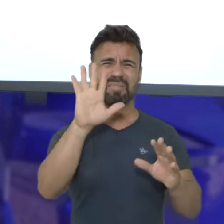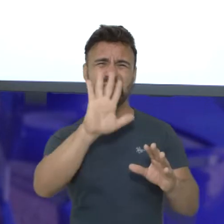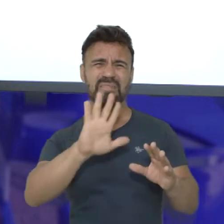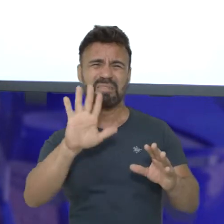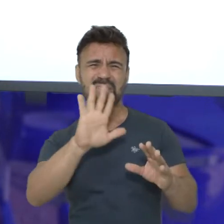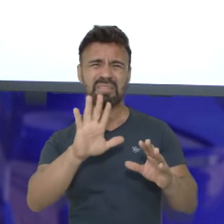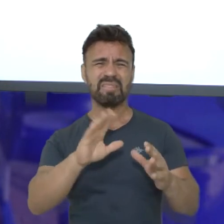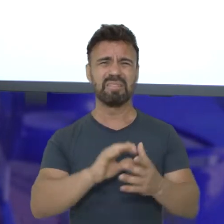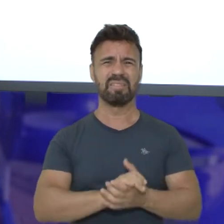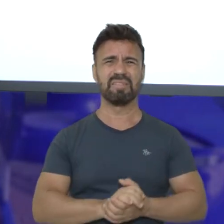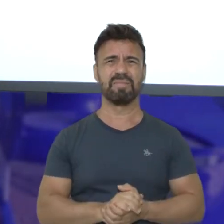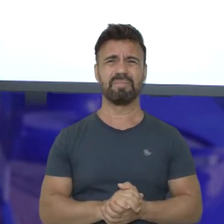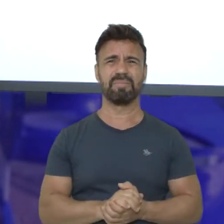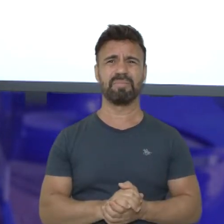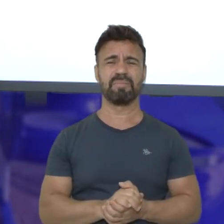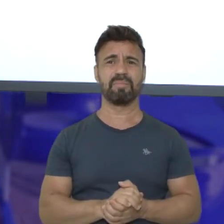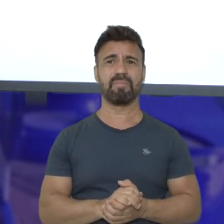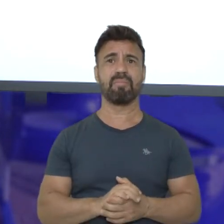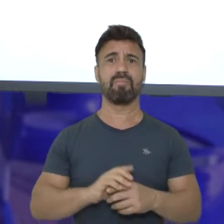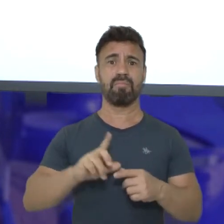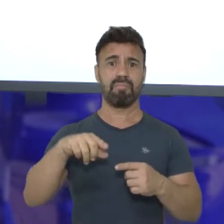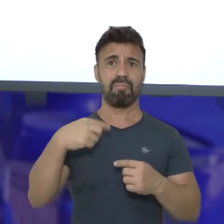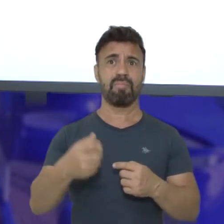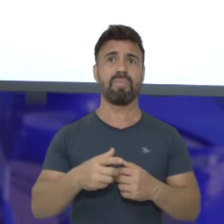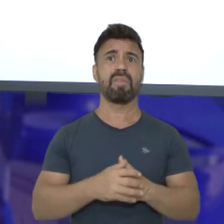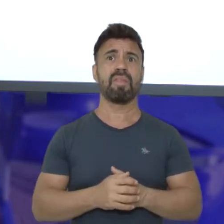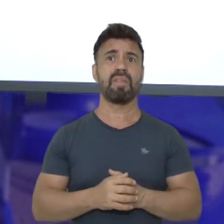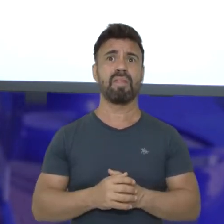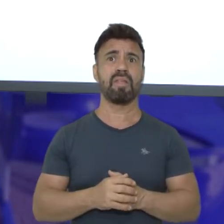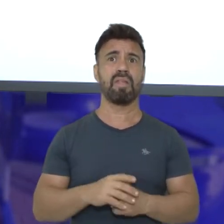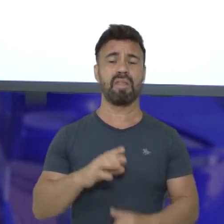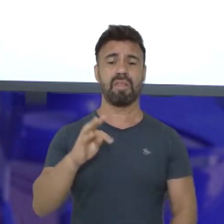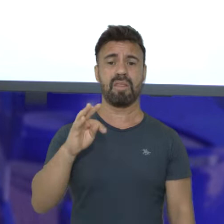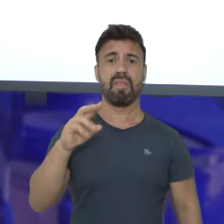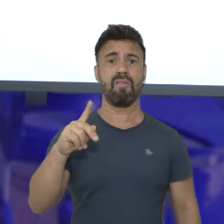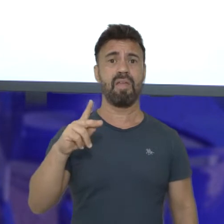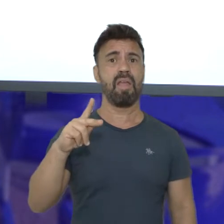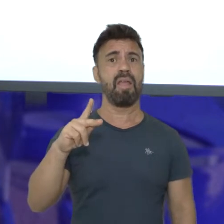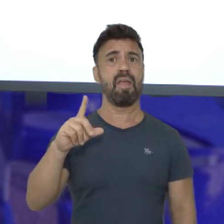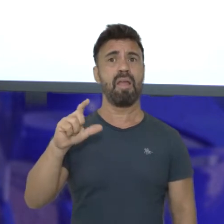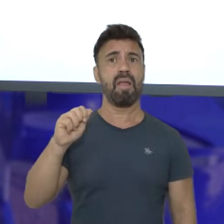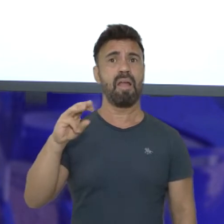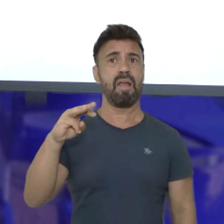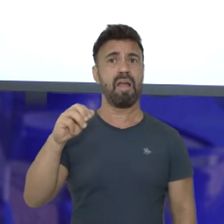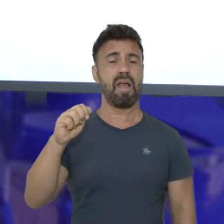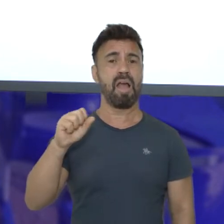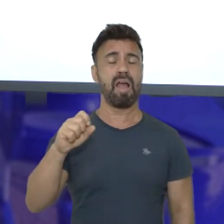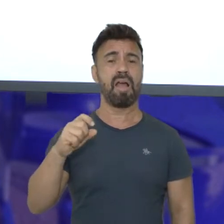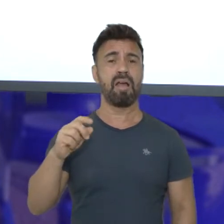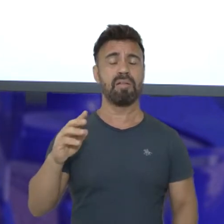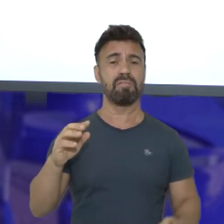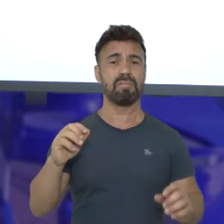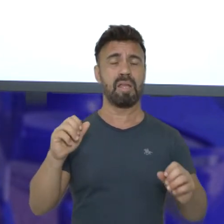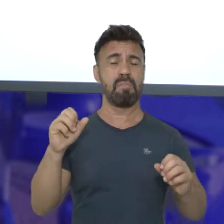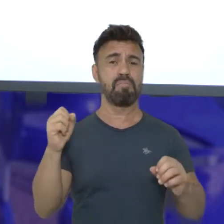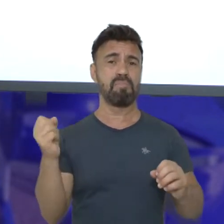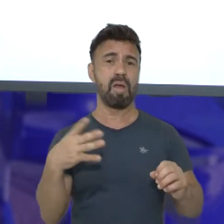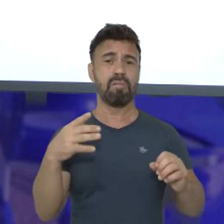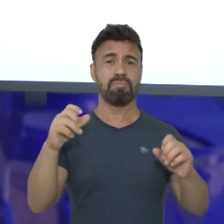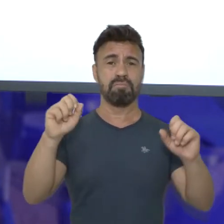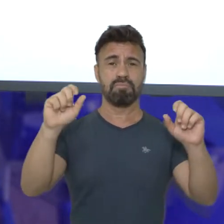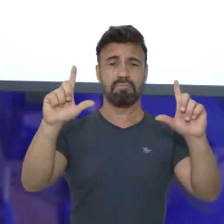situação. Em seguida, a gente pula para um modelo de televisão mais recente, mais